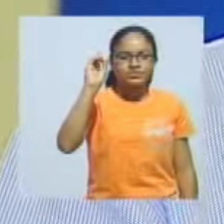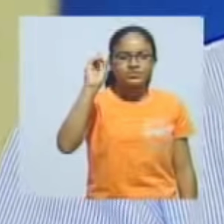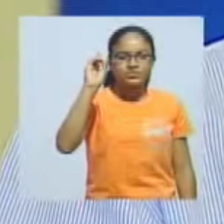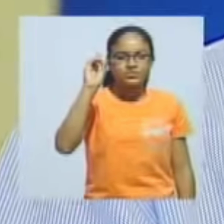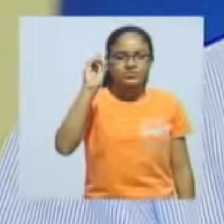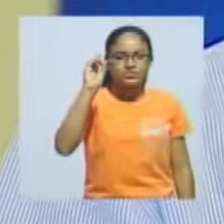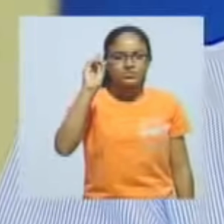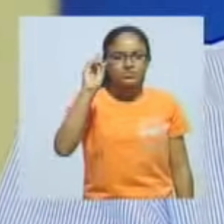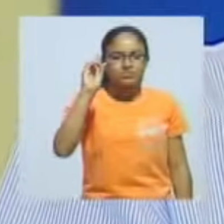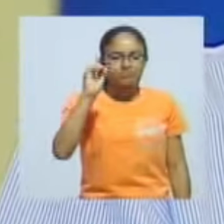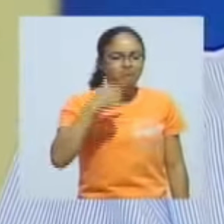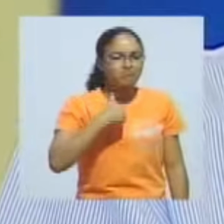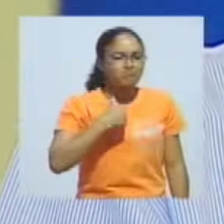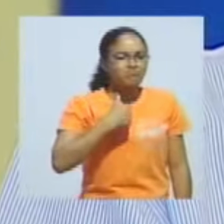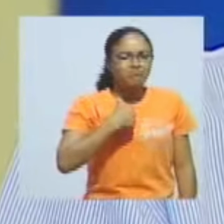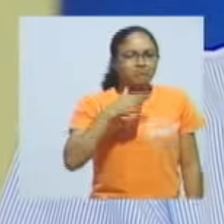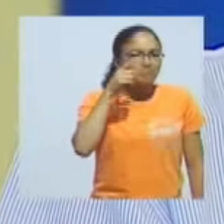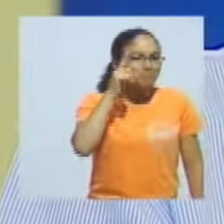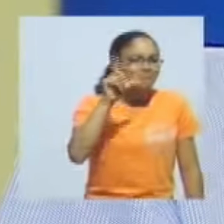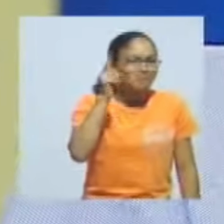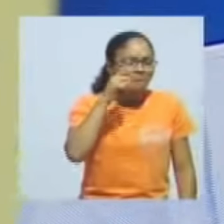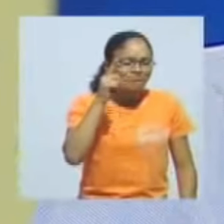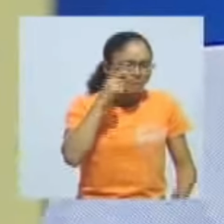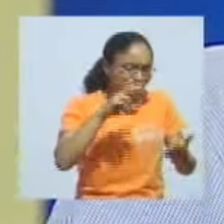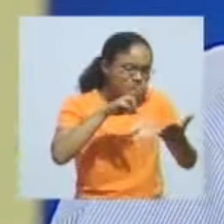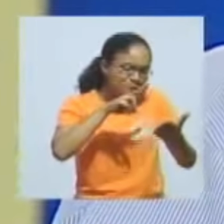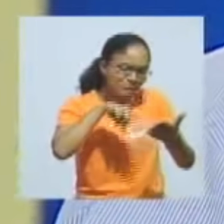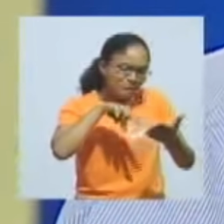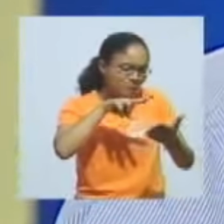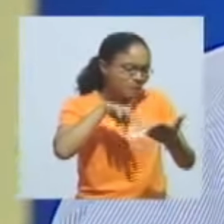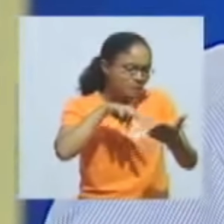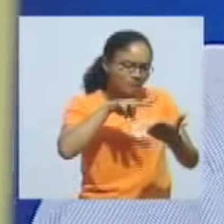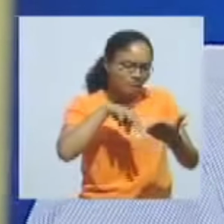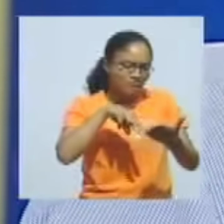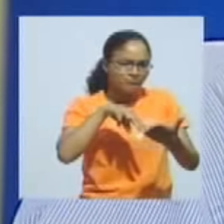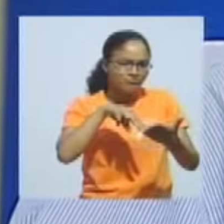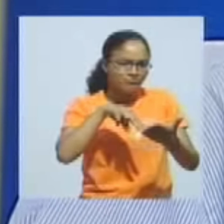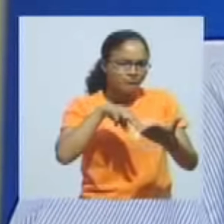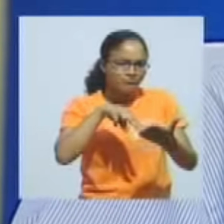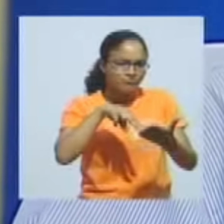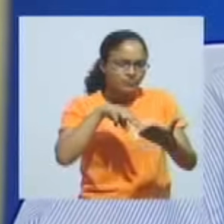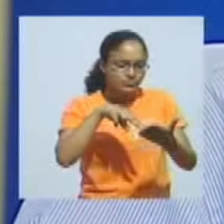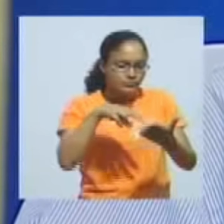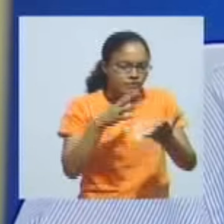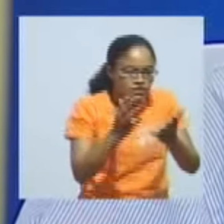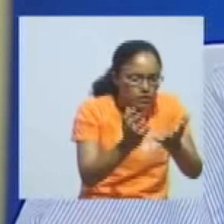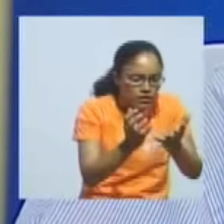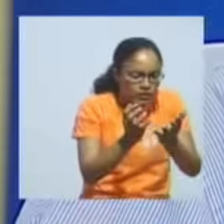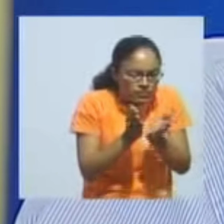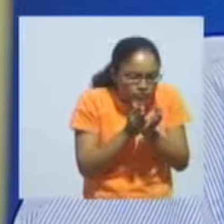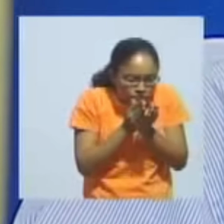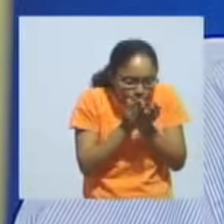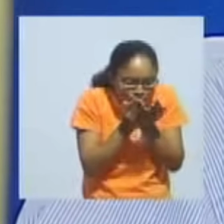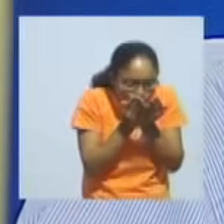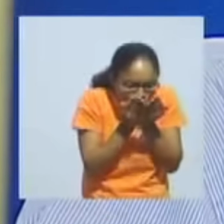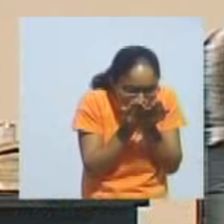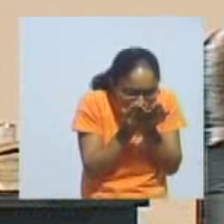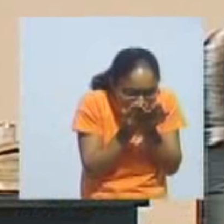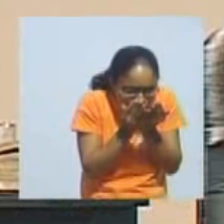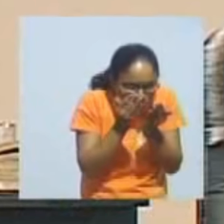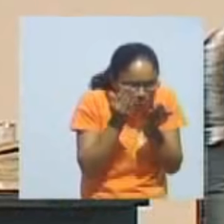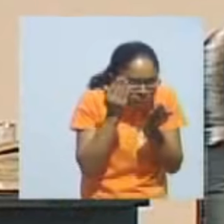eu não consigo ler. Eu tenho que colocar a Bíblia aqui pertinho, um óculos para perto, com